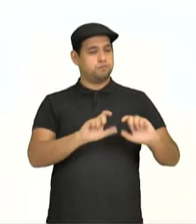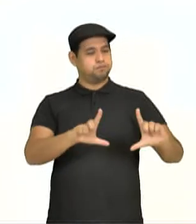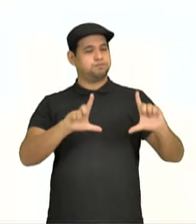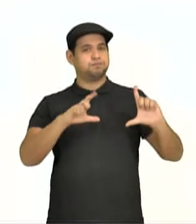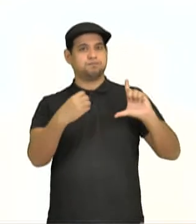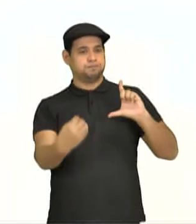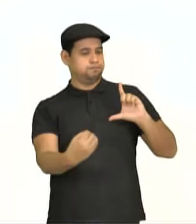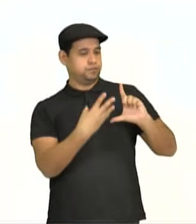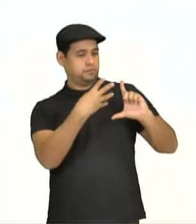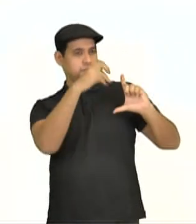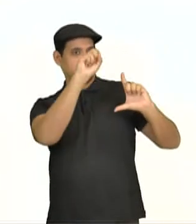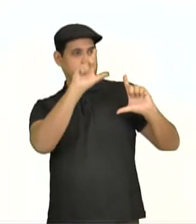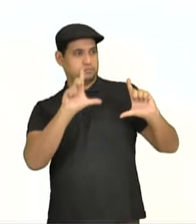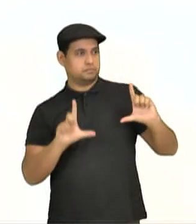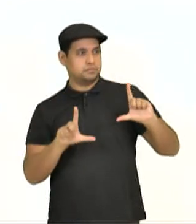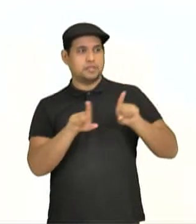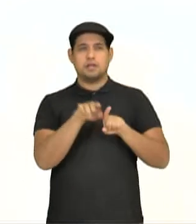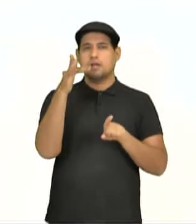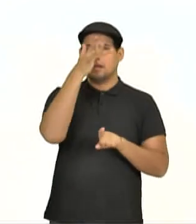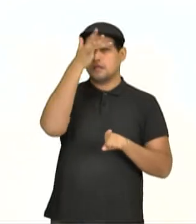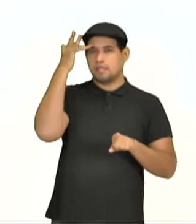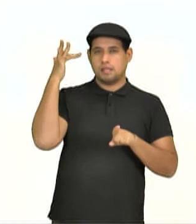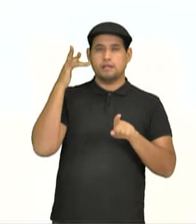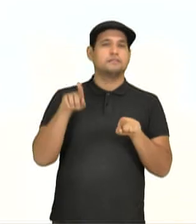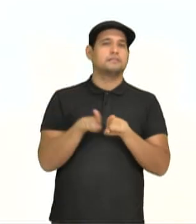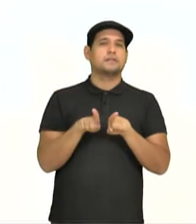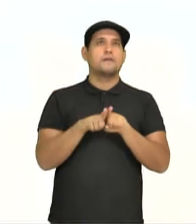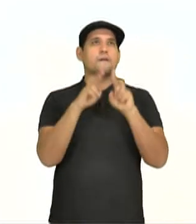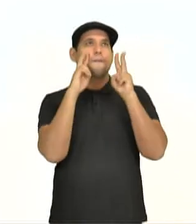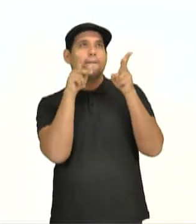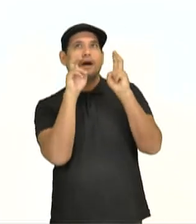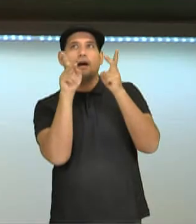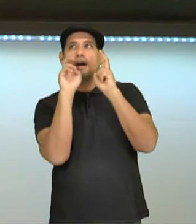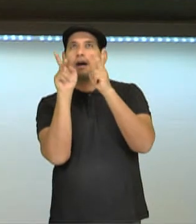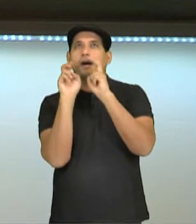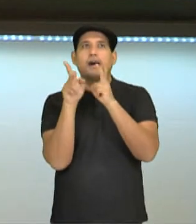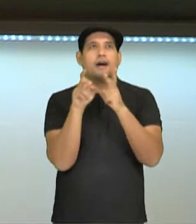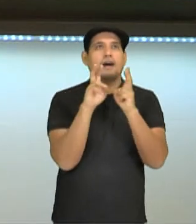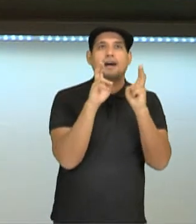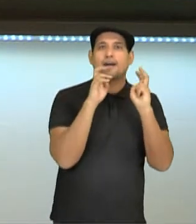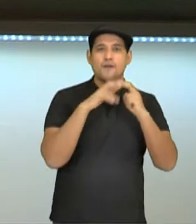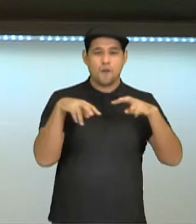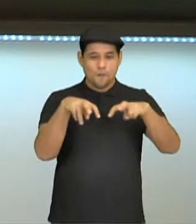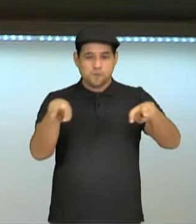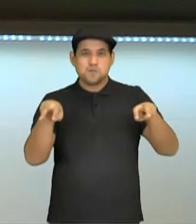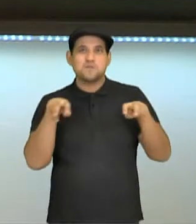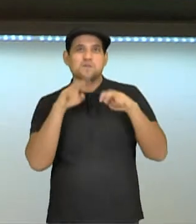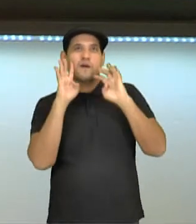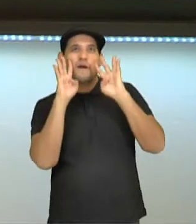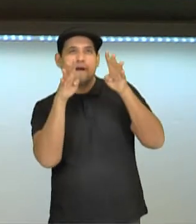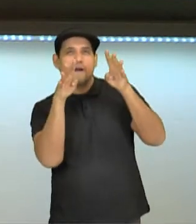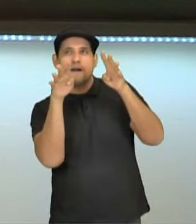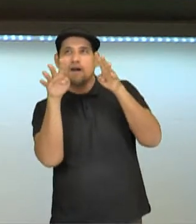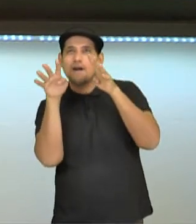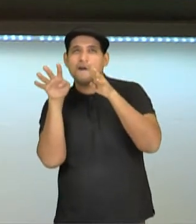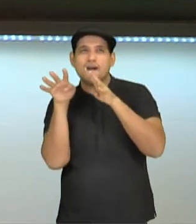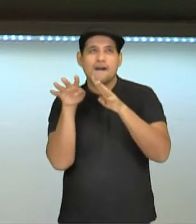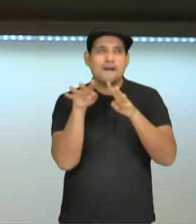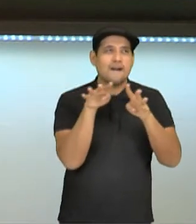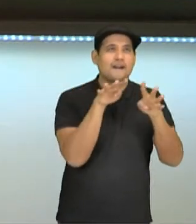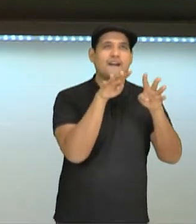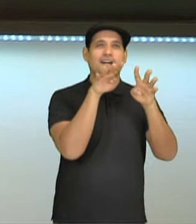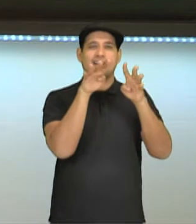se exibiam as imagens e as pessoas aqui assistindo, né, a plateia ali assistindo